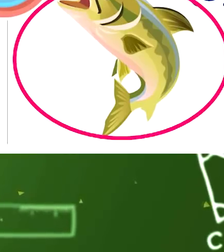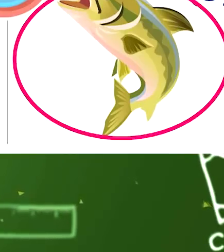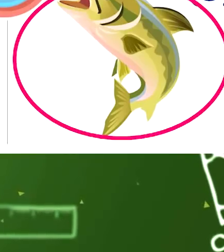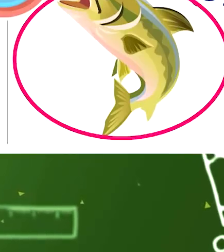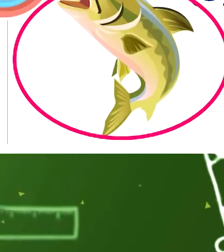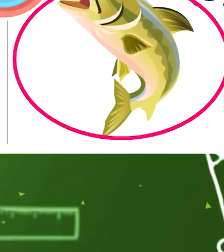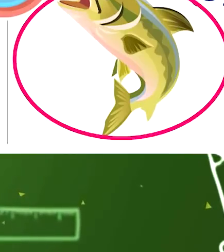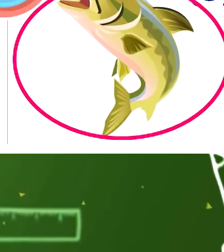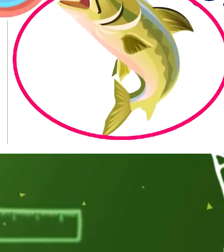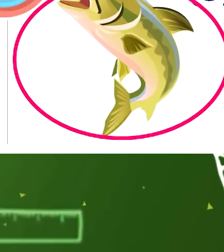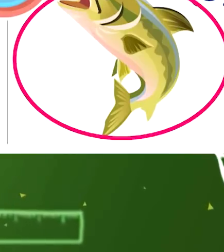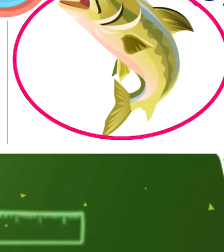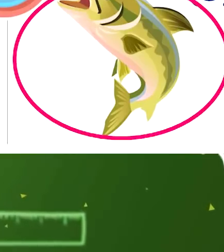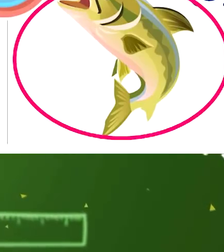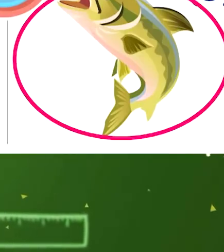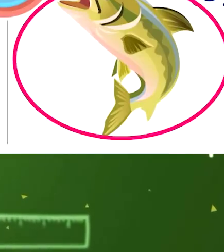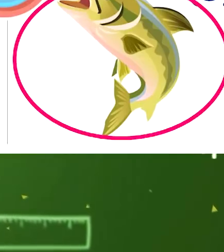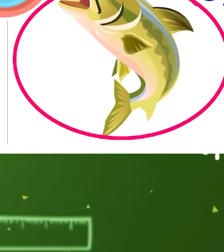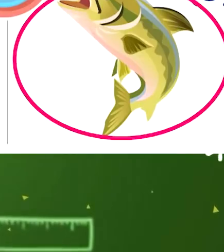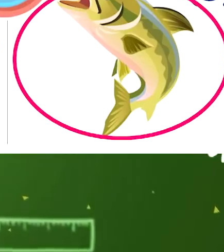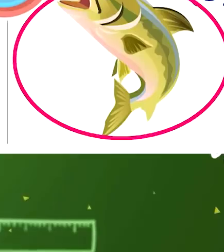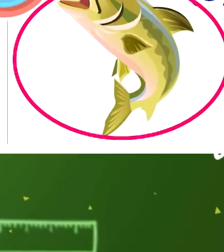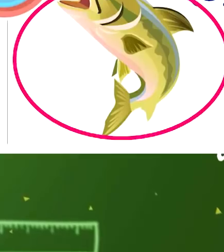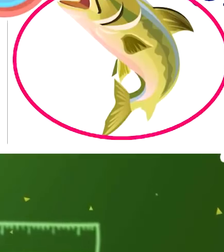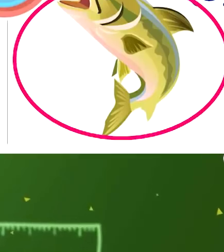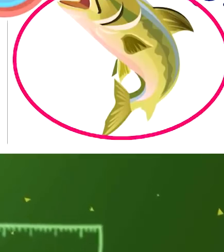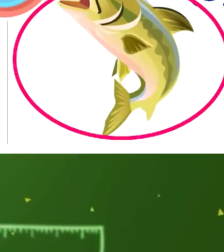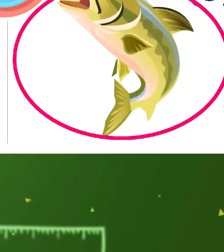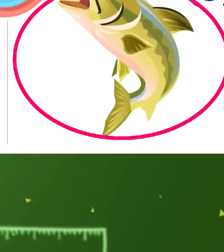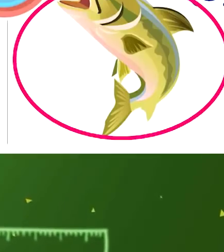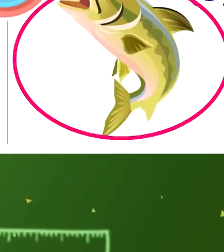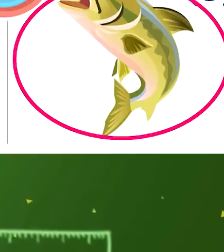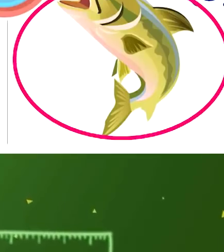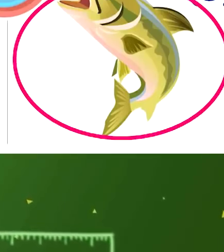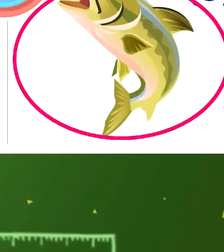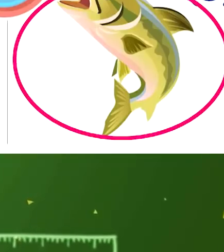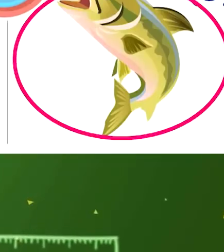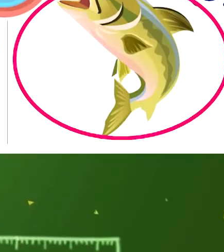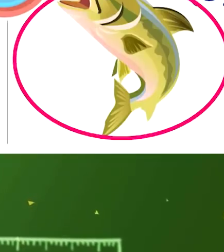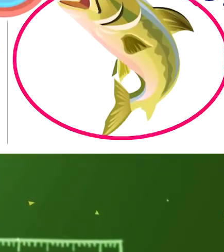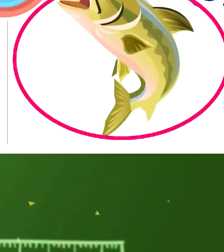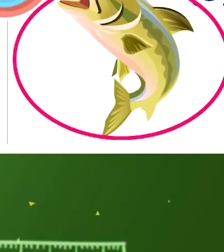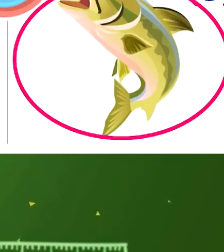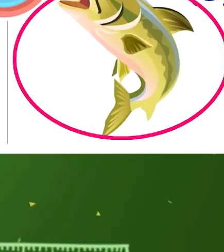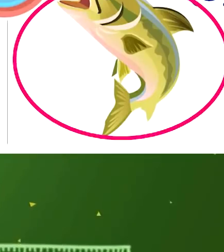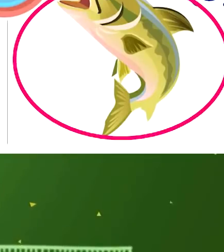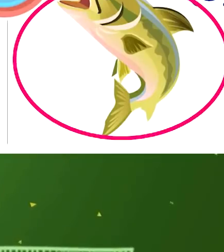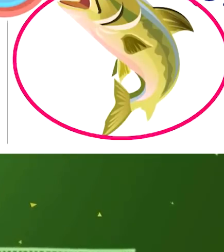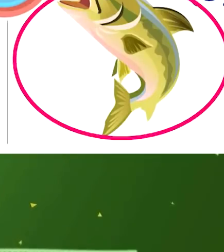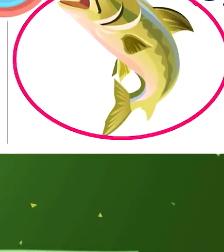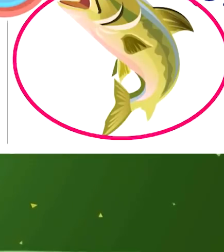Carne. Carne. D, peixe.